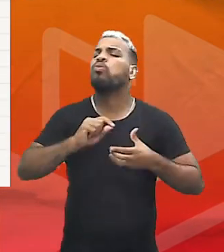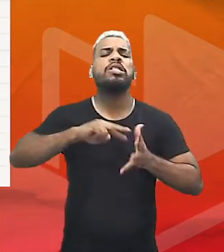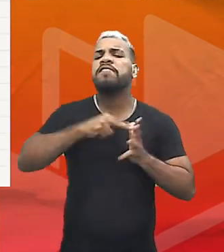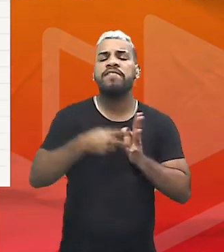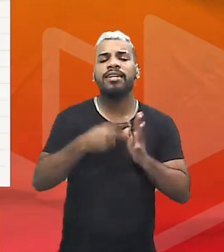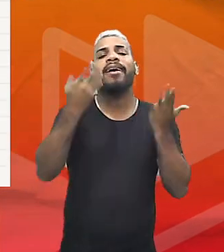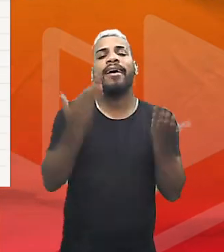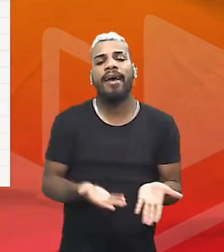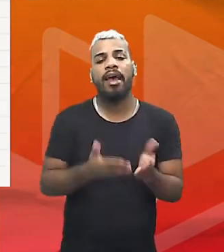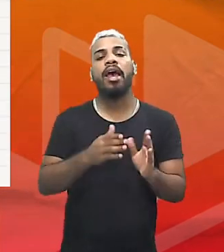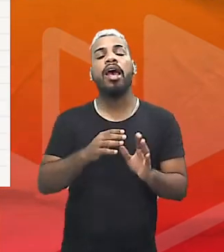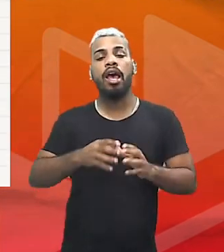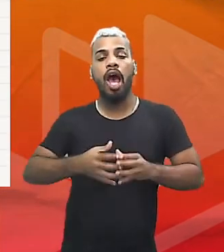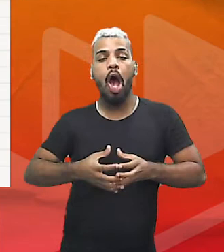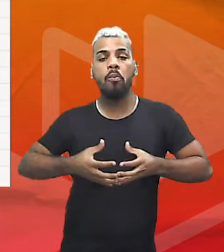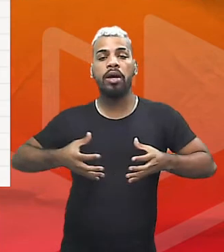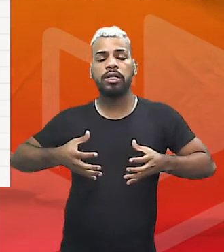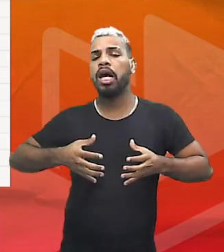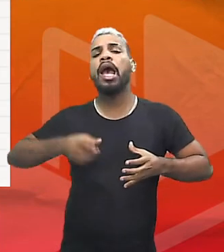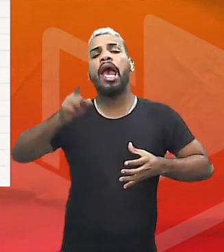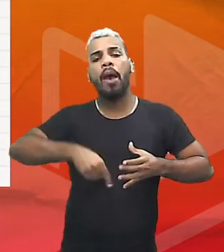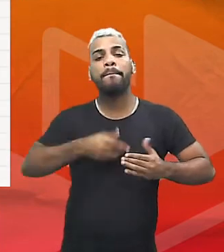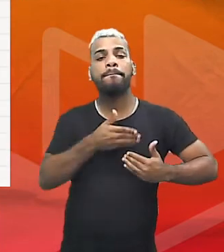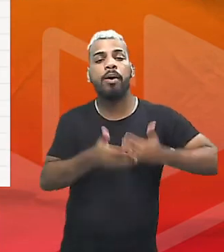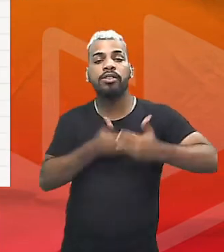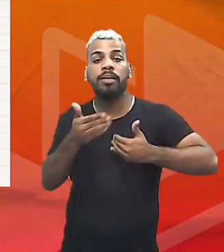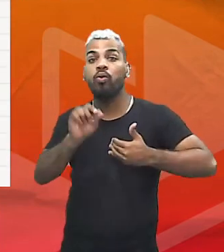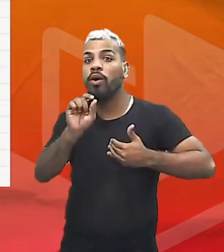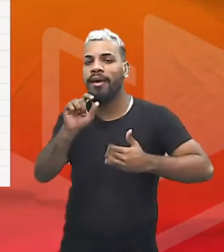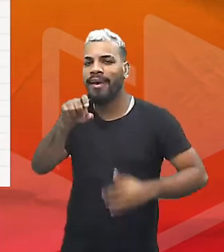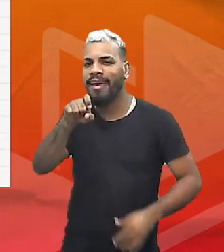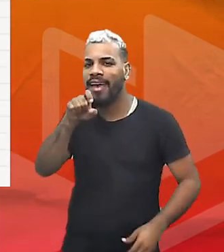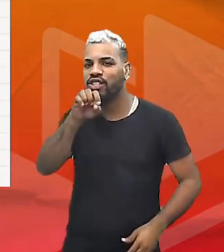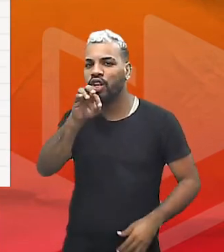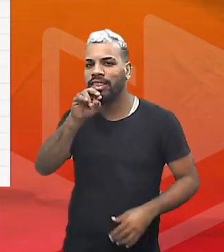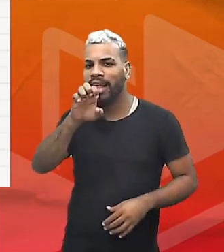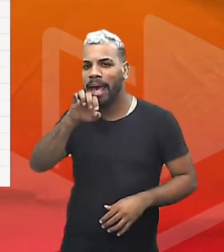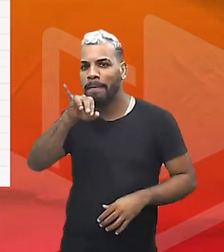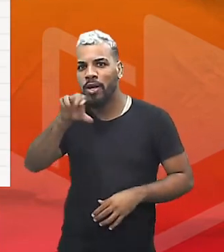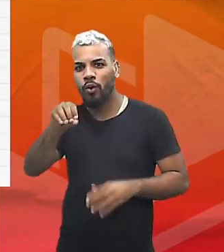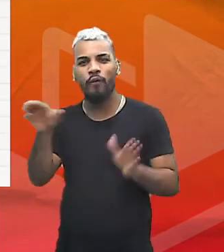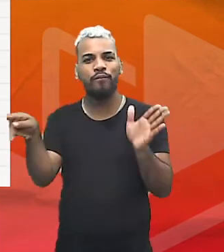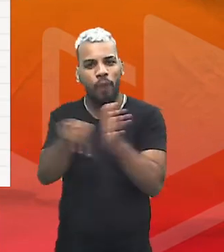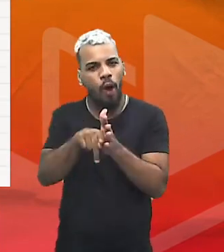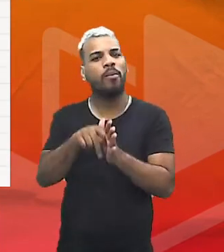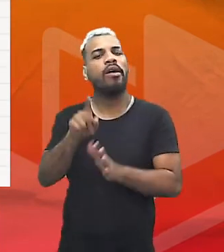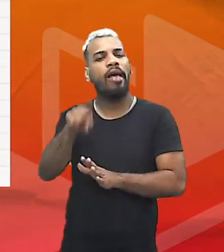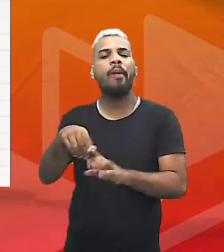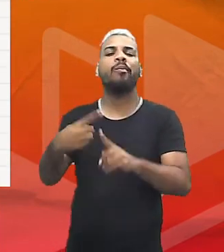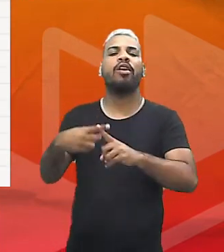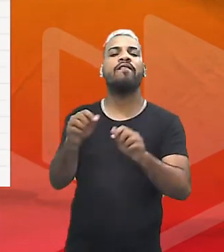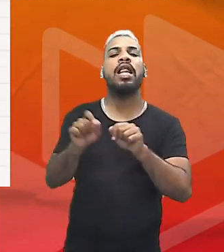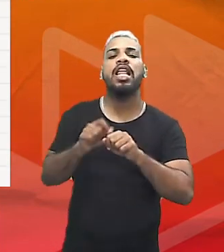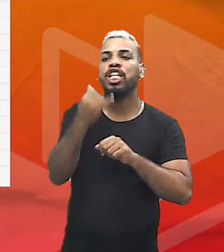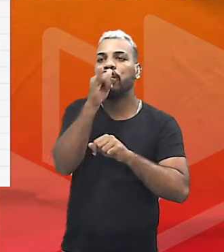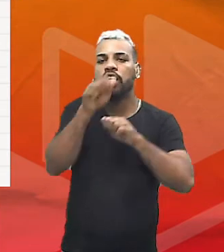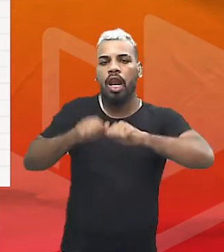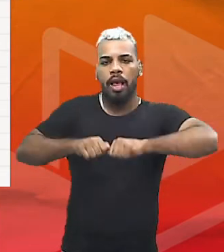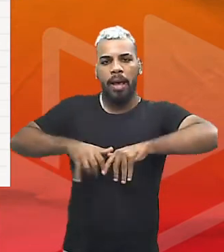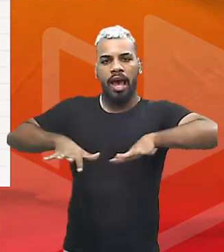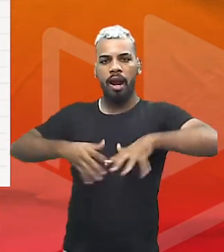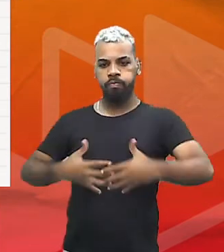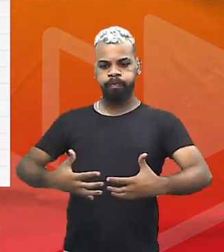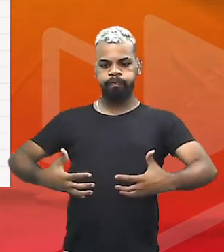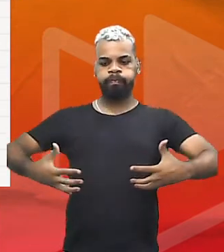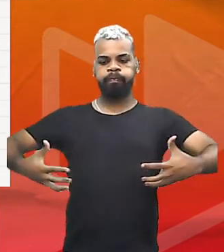a fermentação é um processo exotérmico e além da fermentação ser um processo exotérmico cuidado